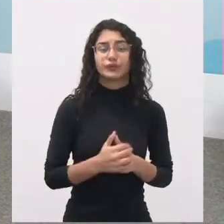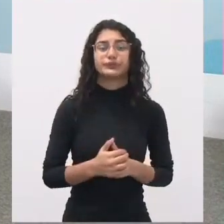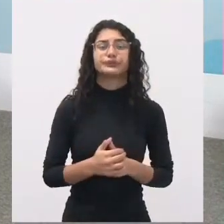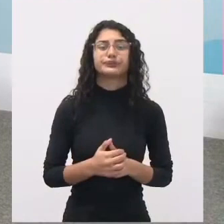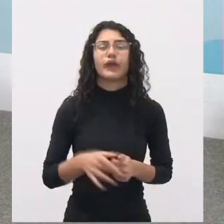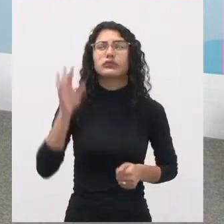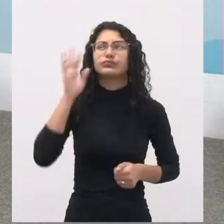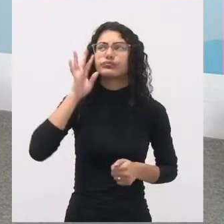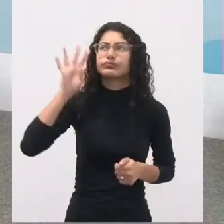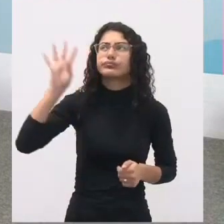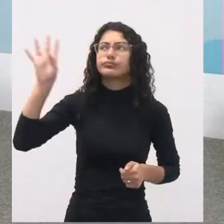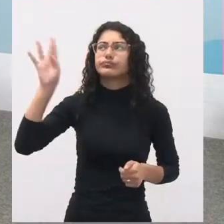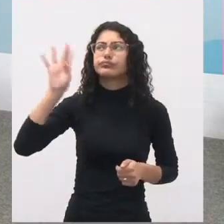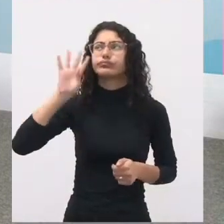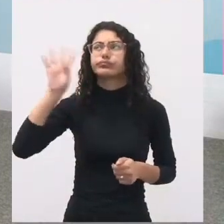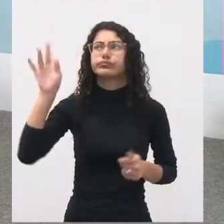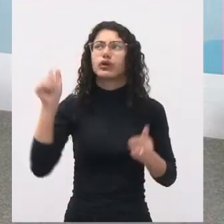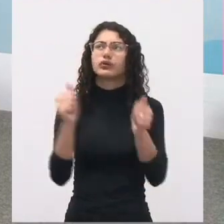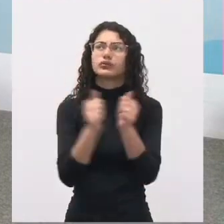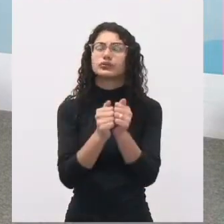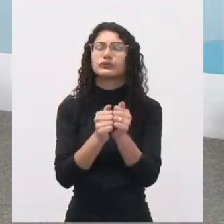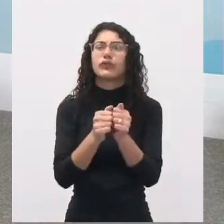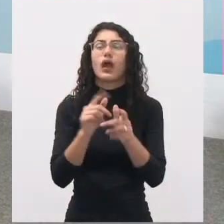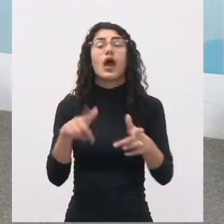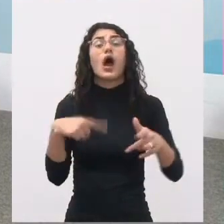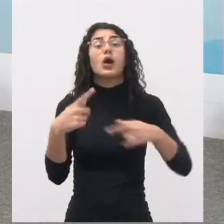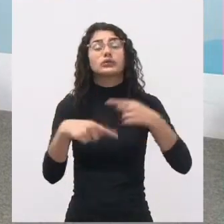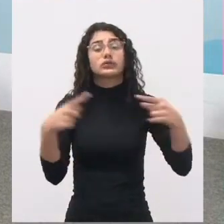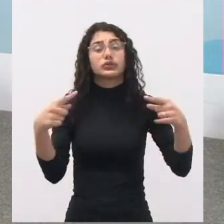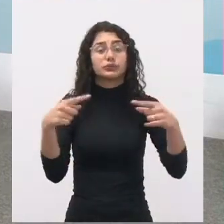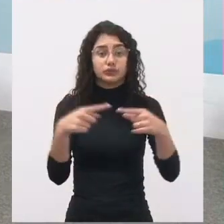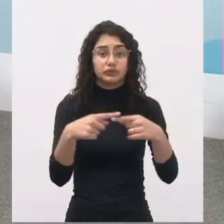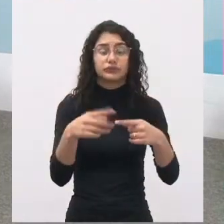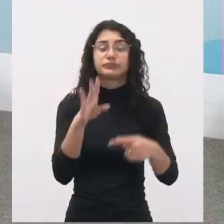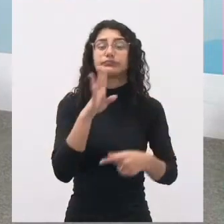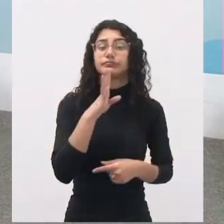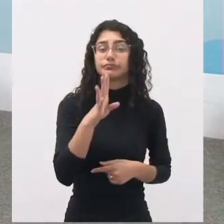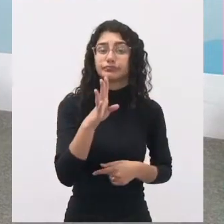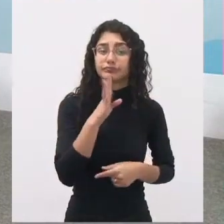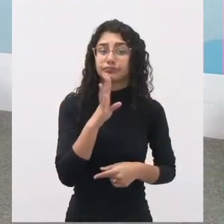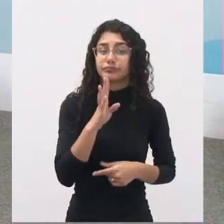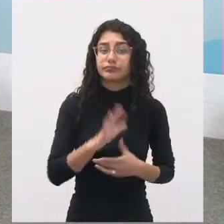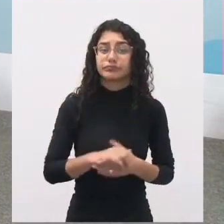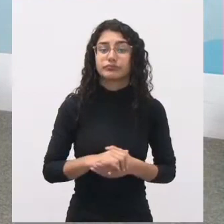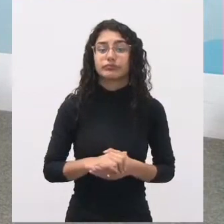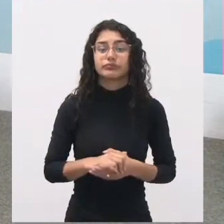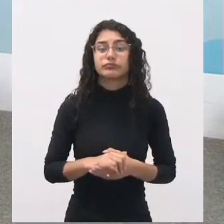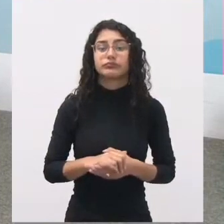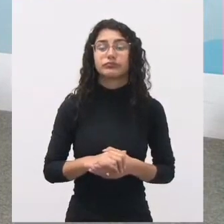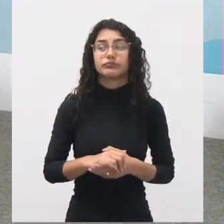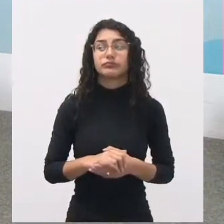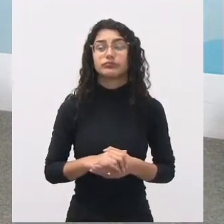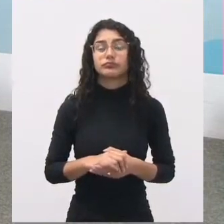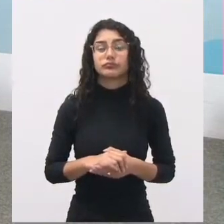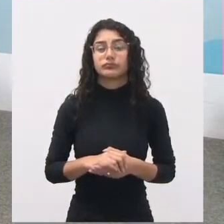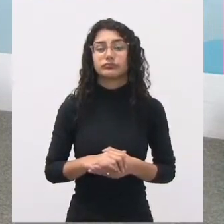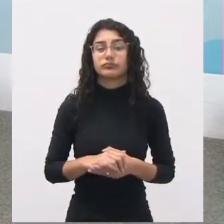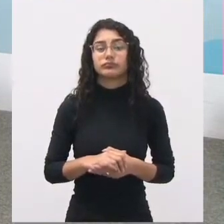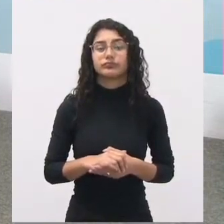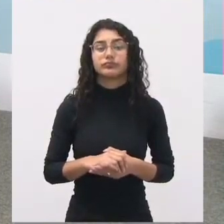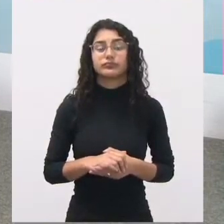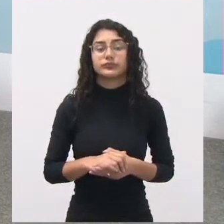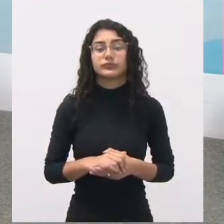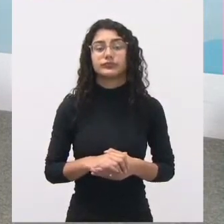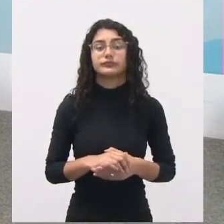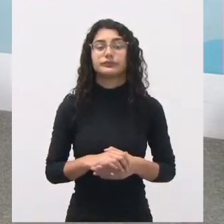aqui junto com a gente, né? O nosso objetivo aqui é que a gente consiga trazer, né, as possibilidades de autorreflexão, que a